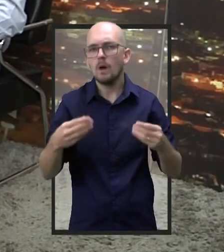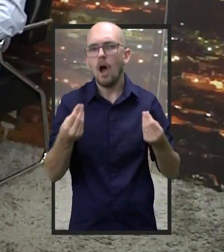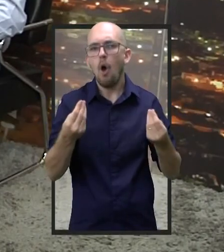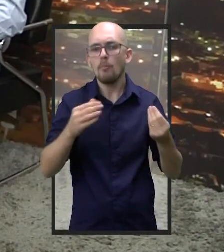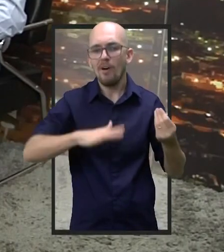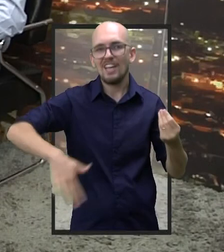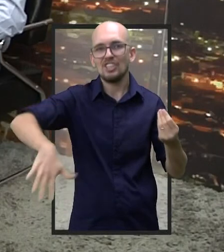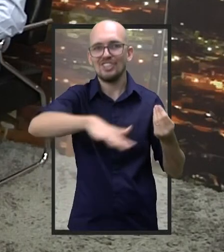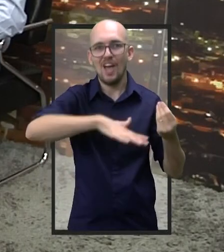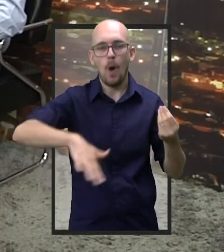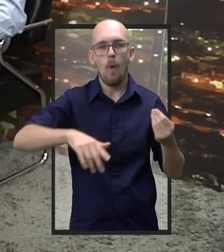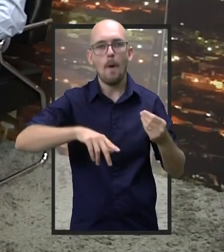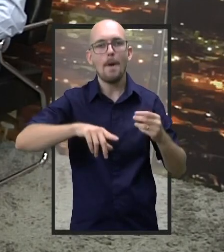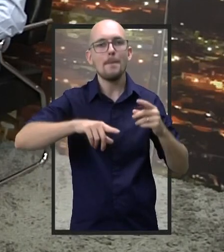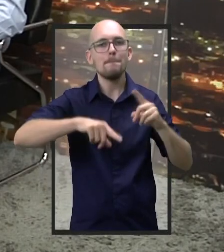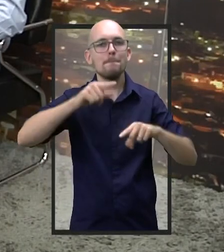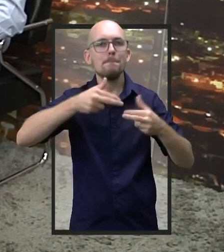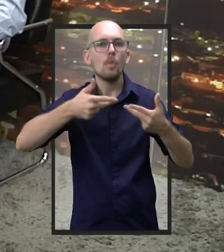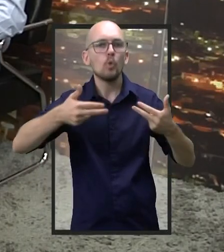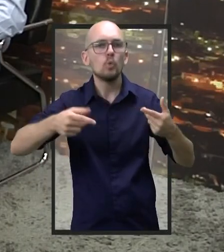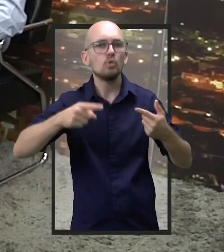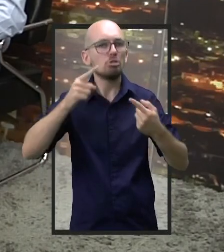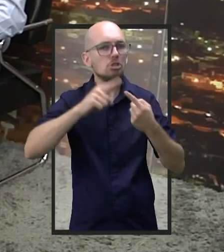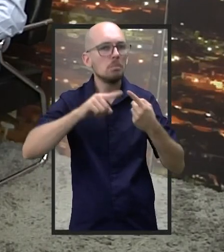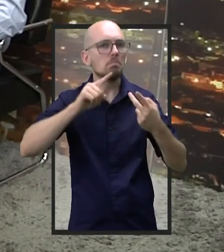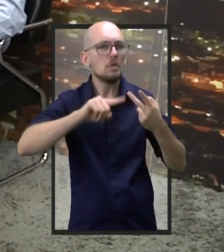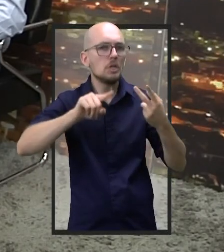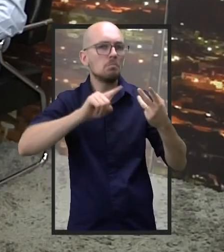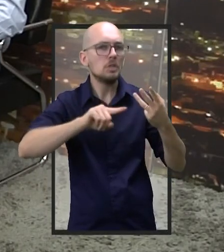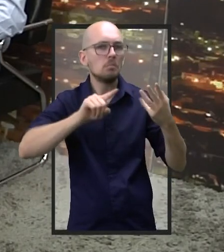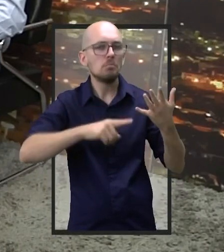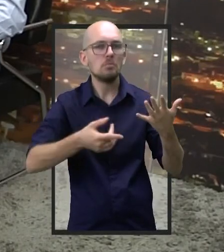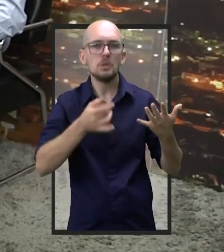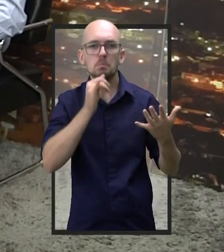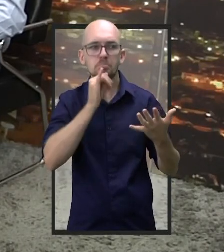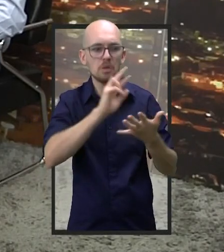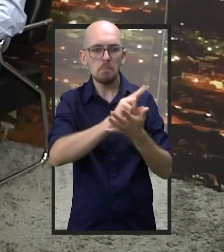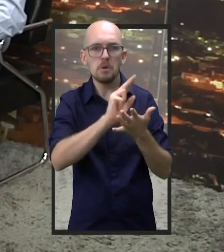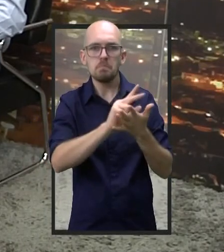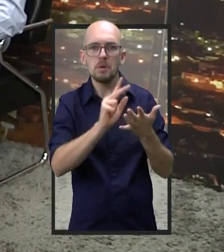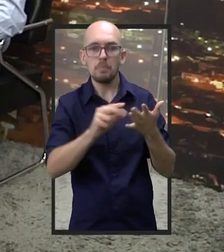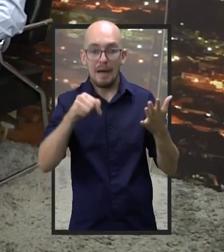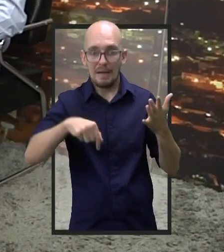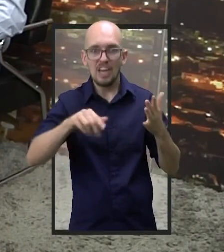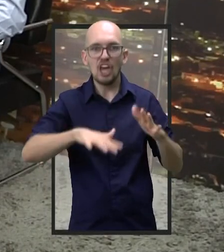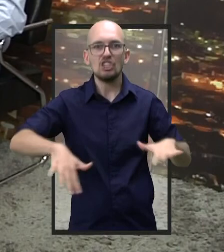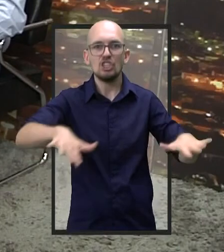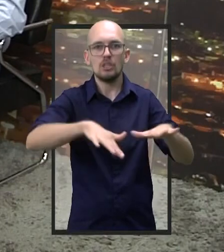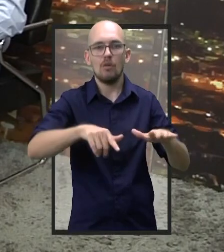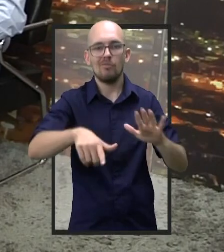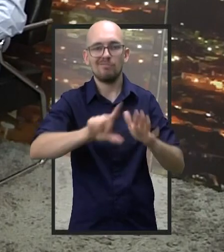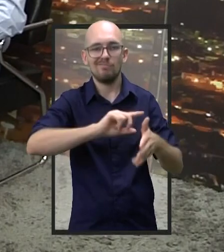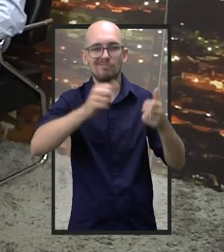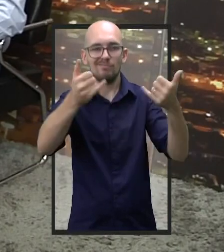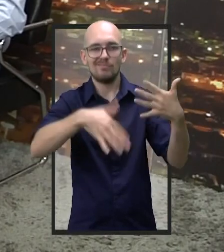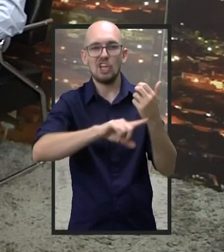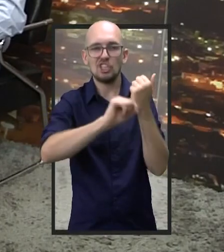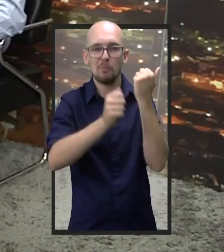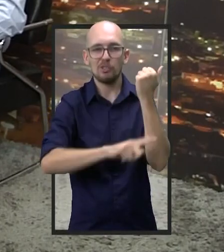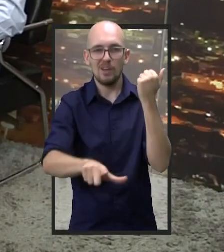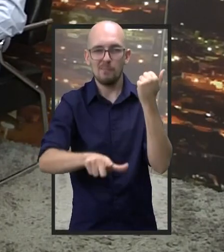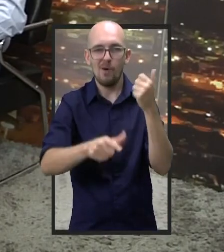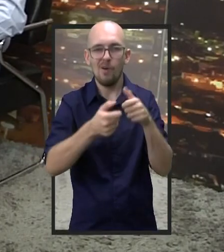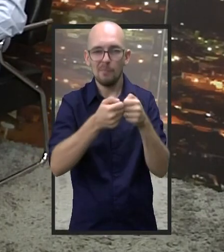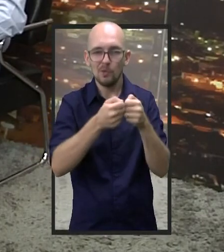os produtos que são cultivados, né? Quantos tipos de culturas que a nossa região aqui, como você bem disse, Jaboticabal, que é